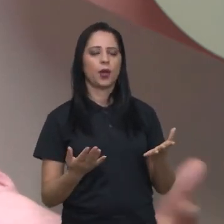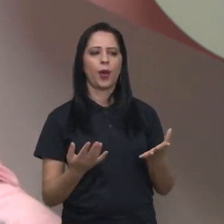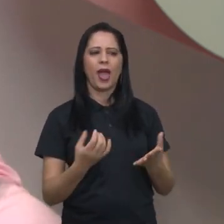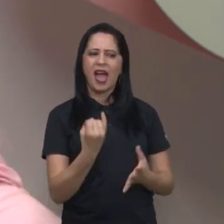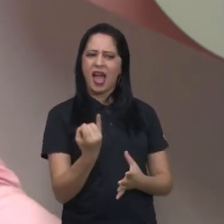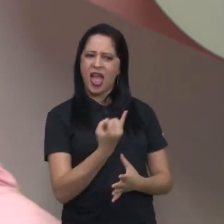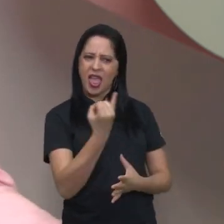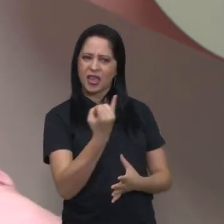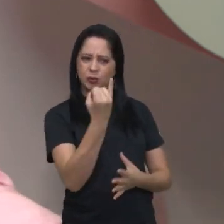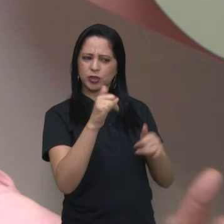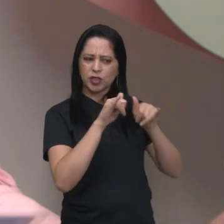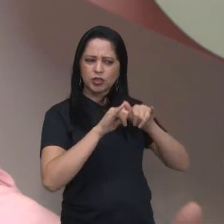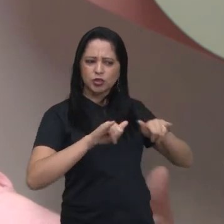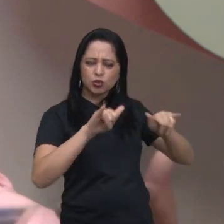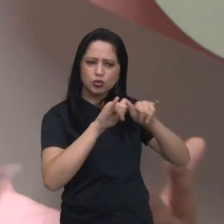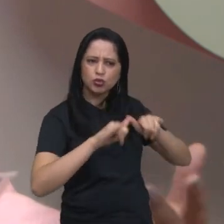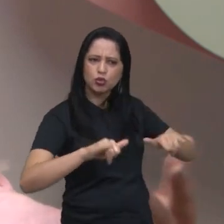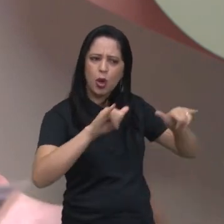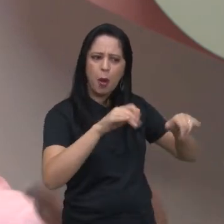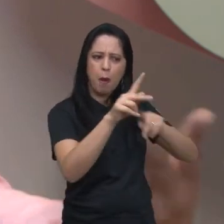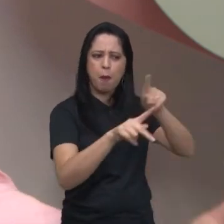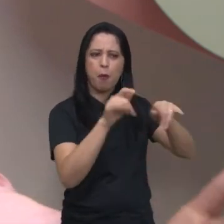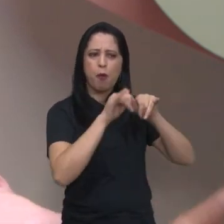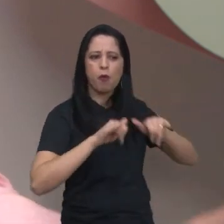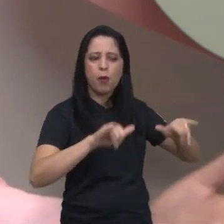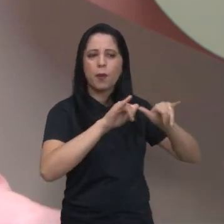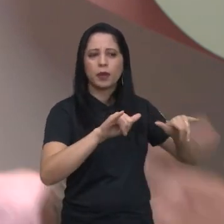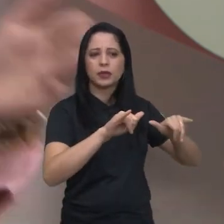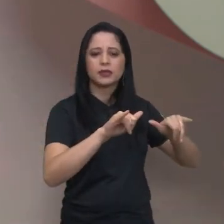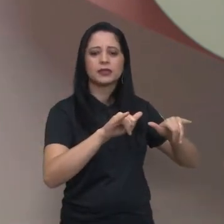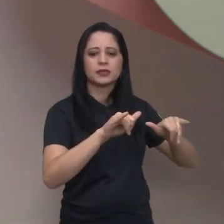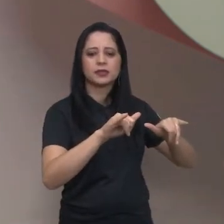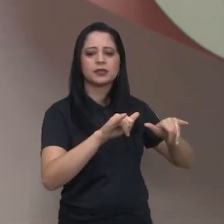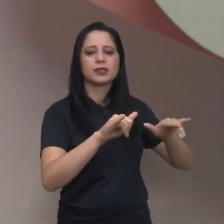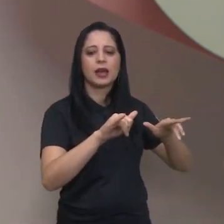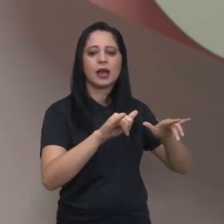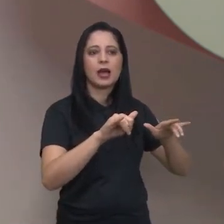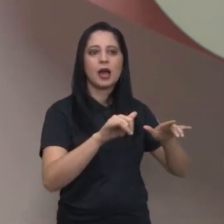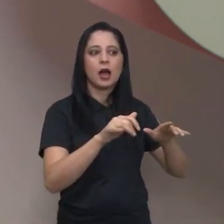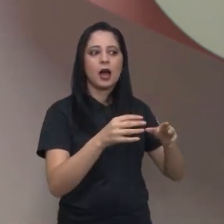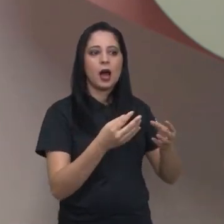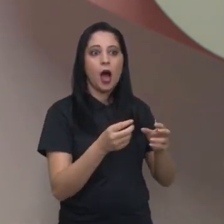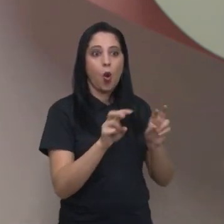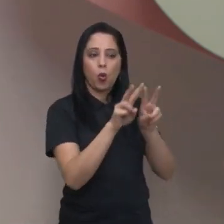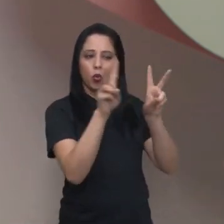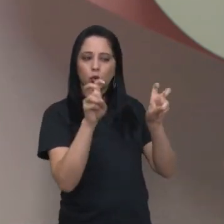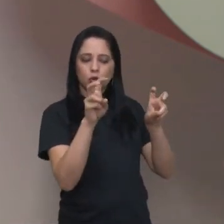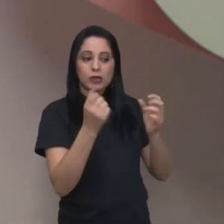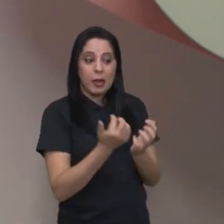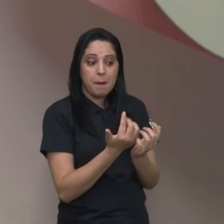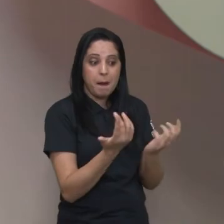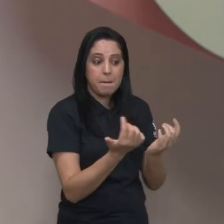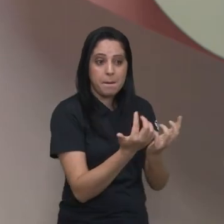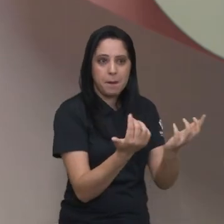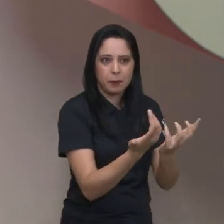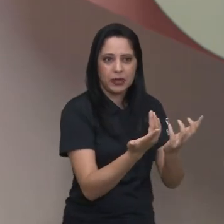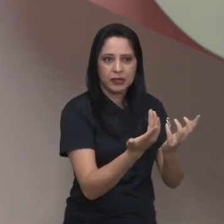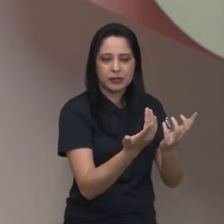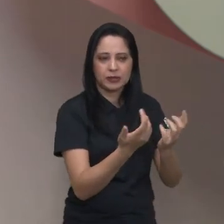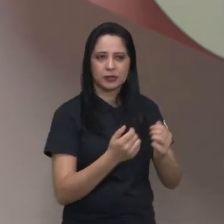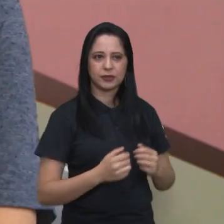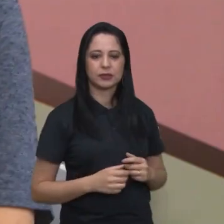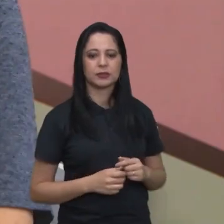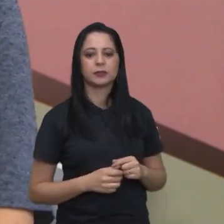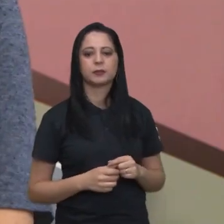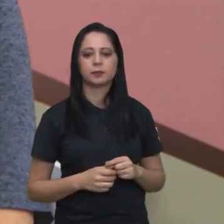o gosto, né, e os ensinamentos sobre as plantas alimentícias não convencionais? Isso, como você já mostrou, né,